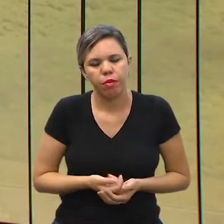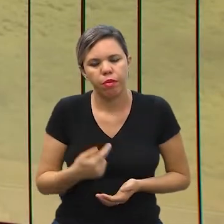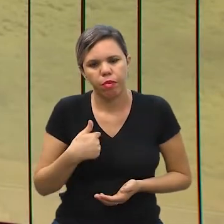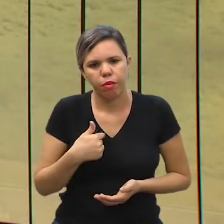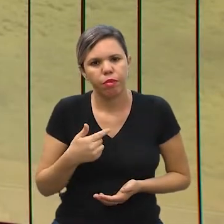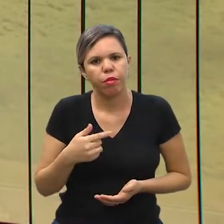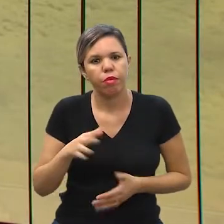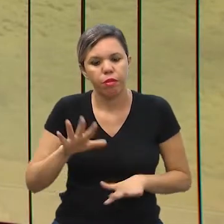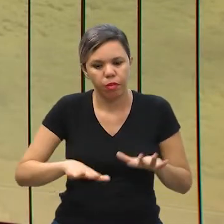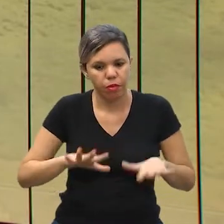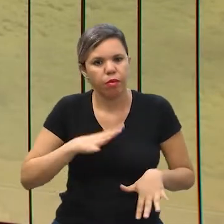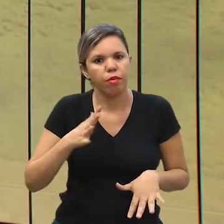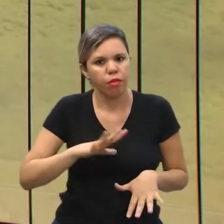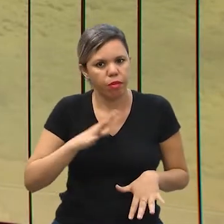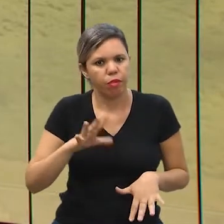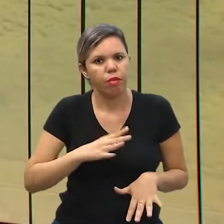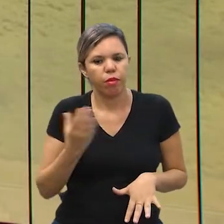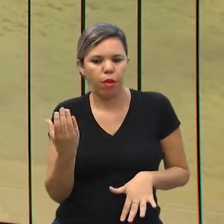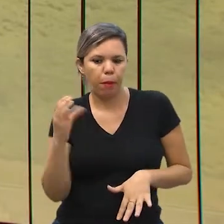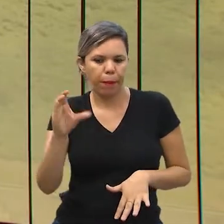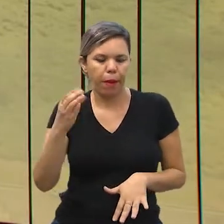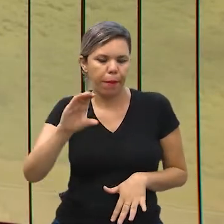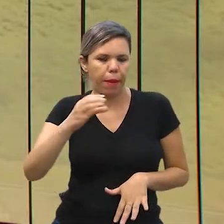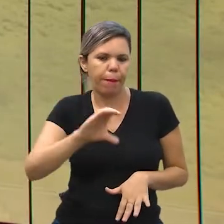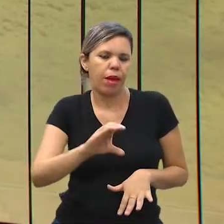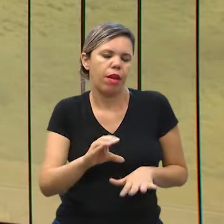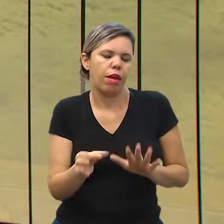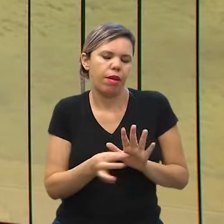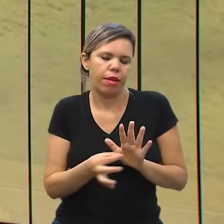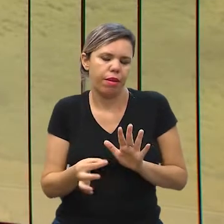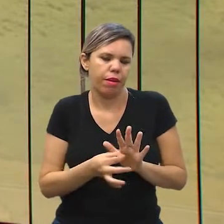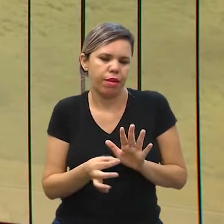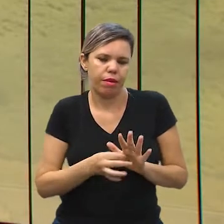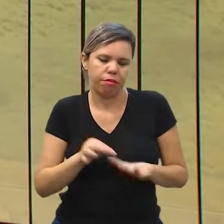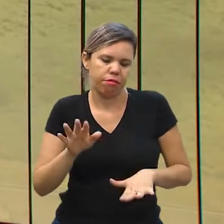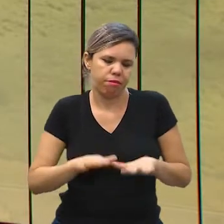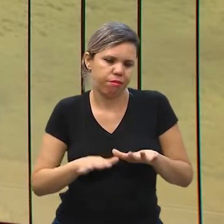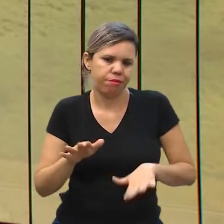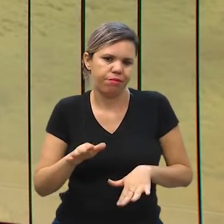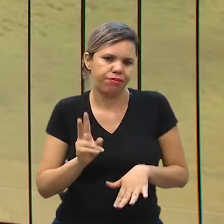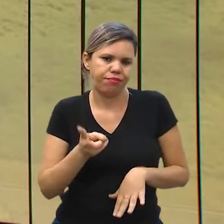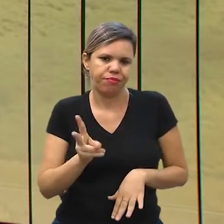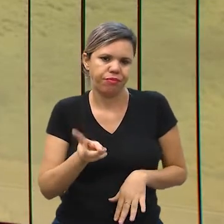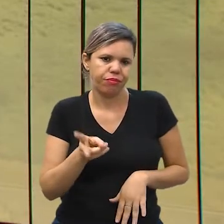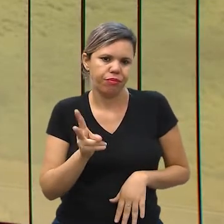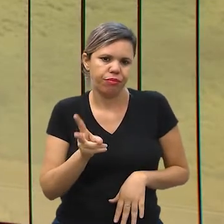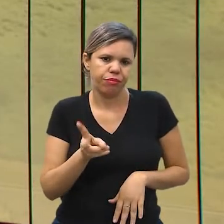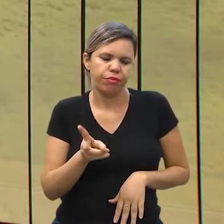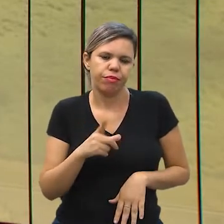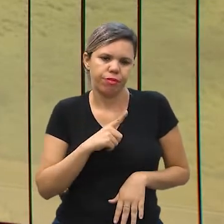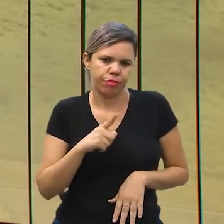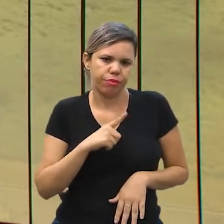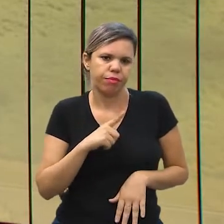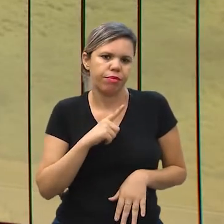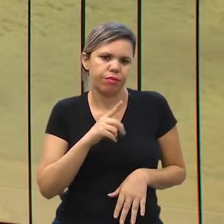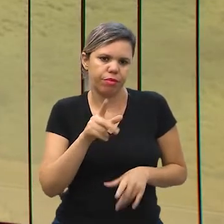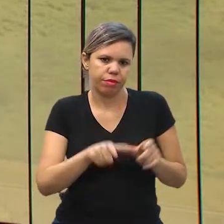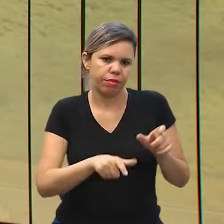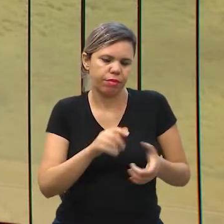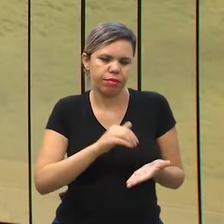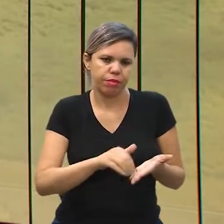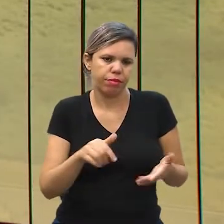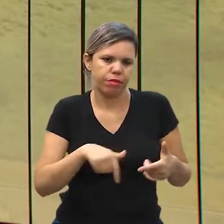e eu me aventuro a linha algumas coisas escrever uma opinião outro enfim né e e sempre assessoria